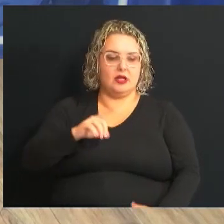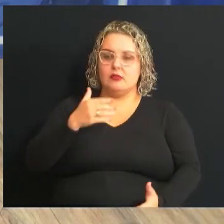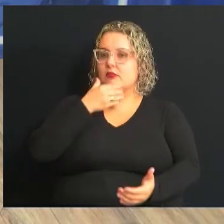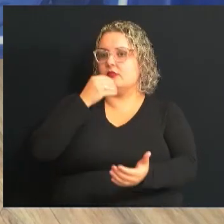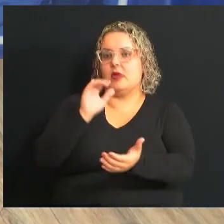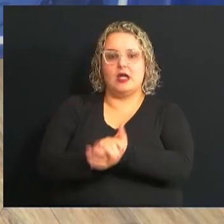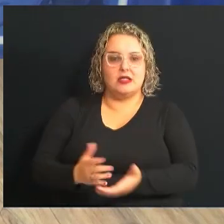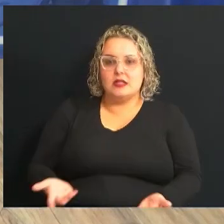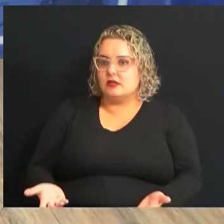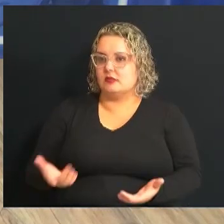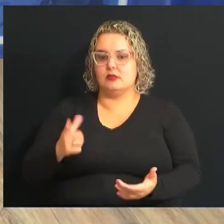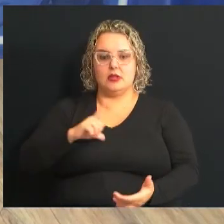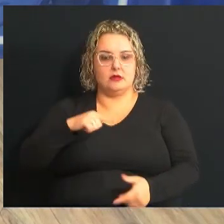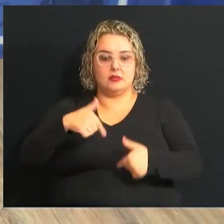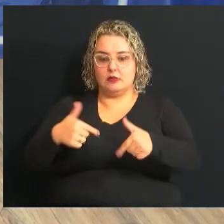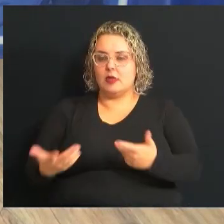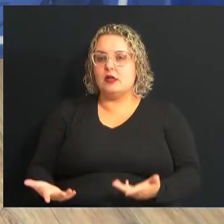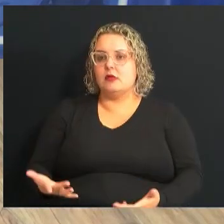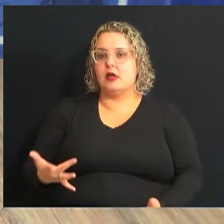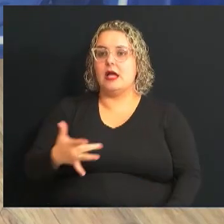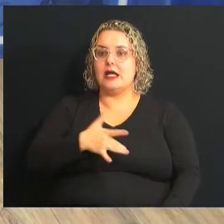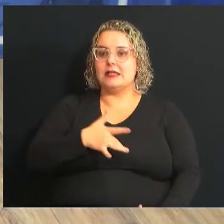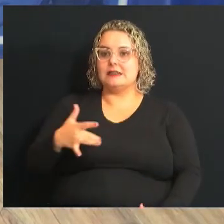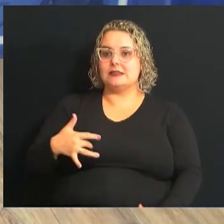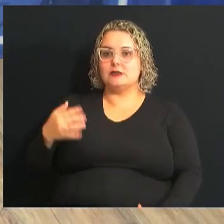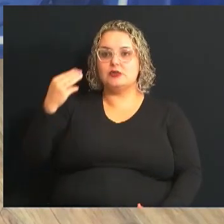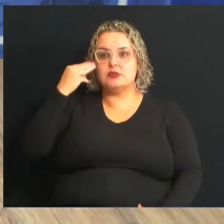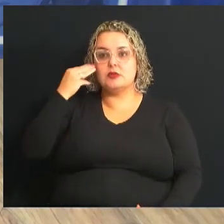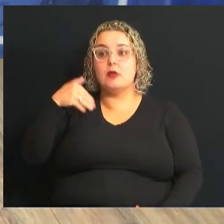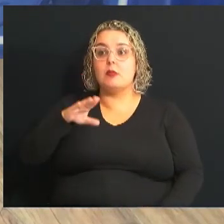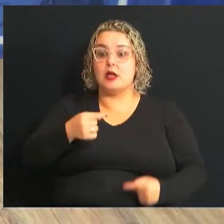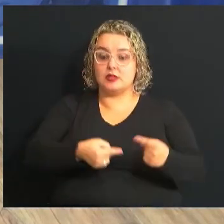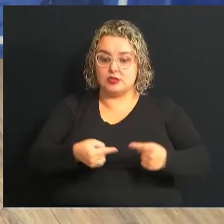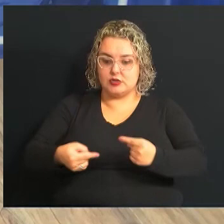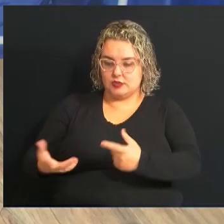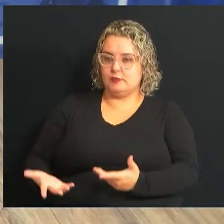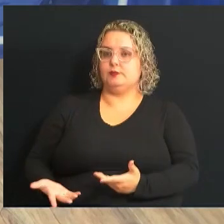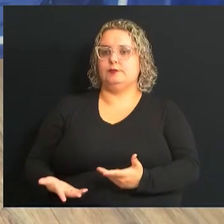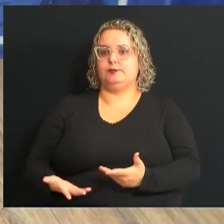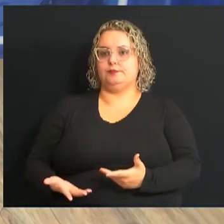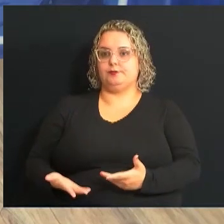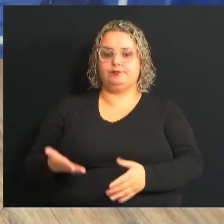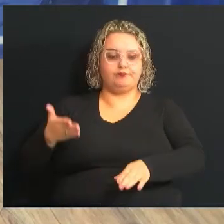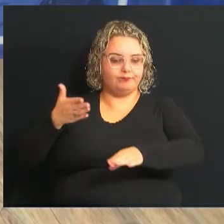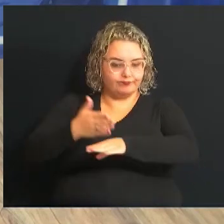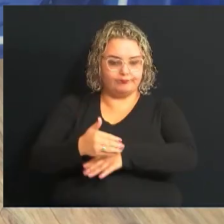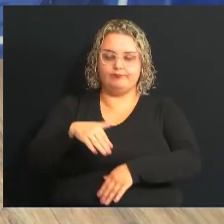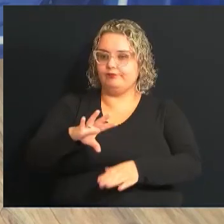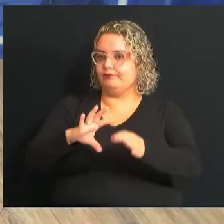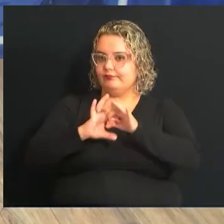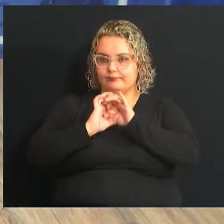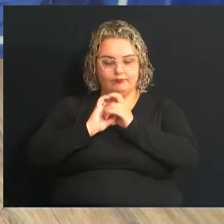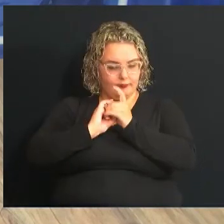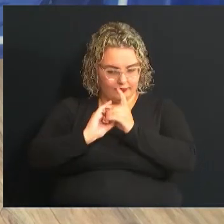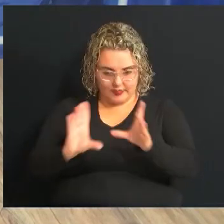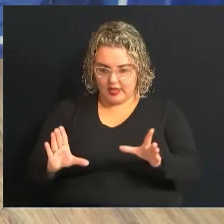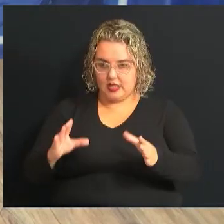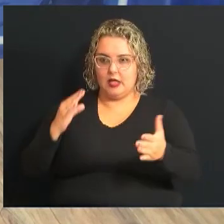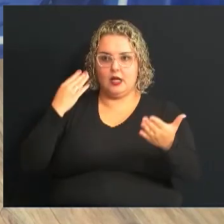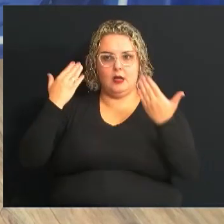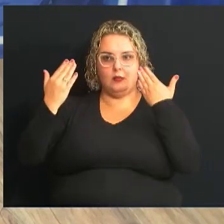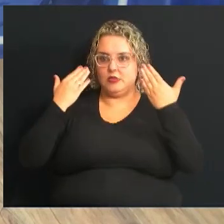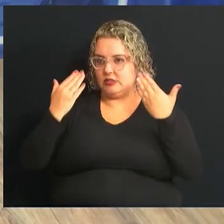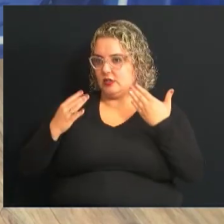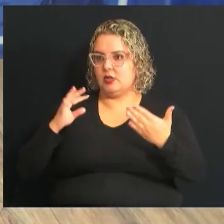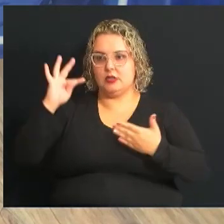Então, acho que a questão da saúde mental ela tem que ser muito mais discutida. Esse acesso mais democrático à terapia, a psicólogo, acho que a